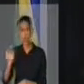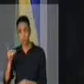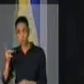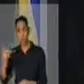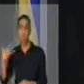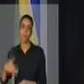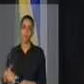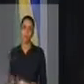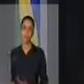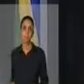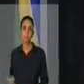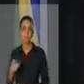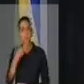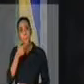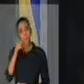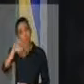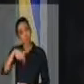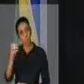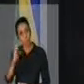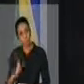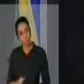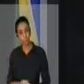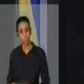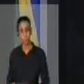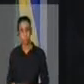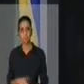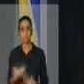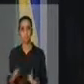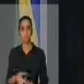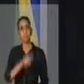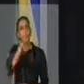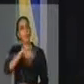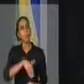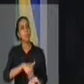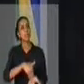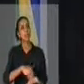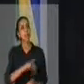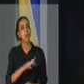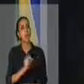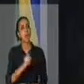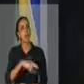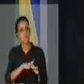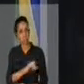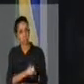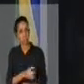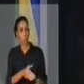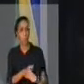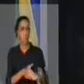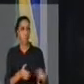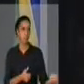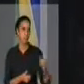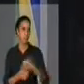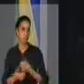muito agressivo. Então, eu já vou pedir ao secretário Francisco Figueiredo que venha para a mesa, por